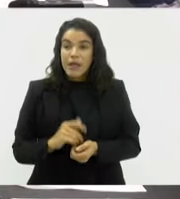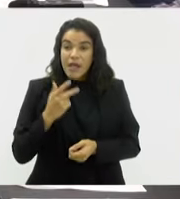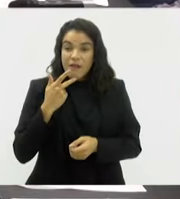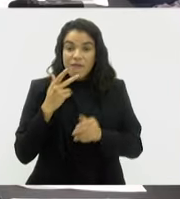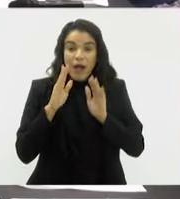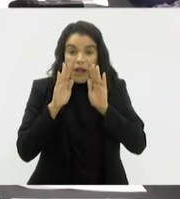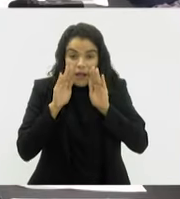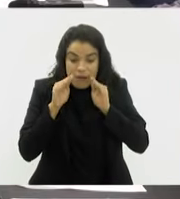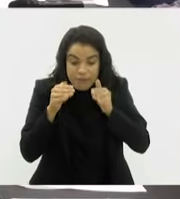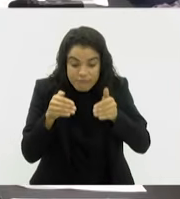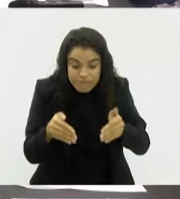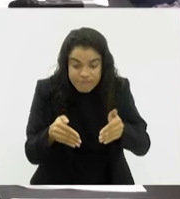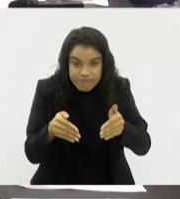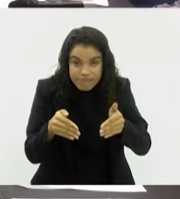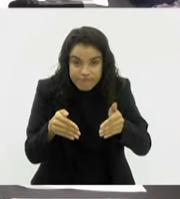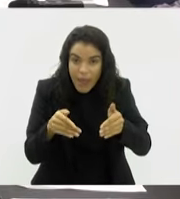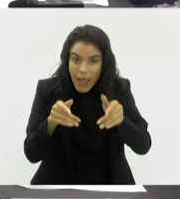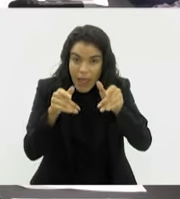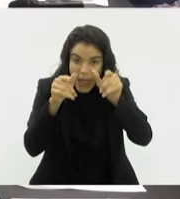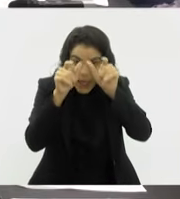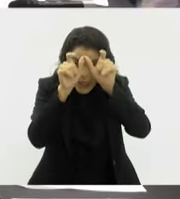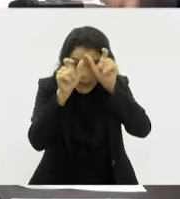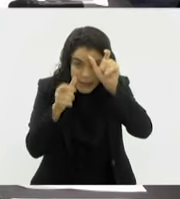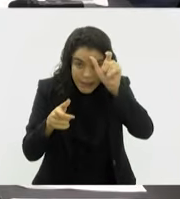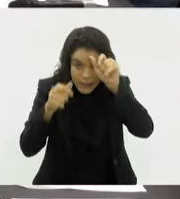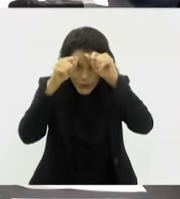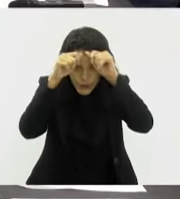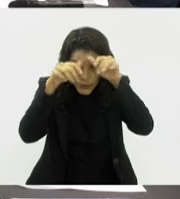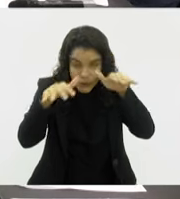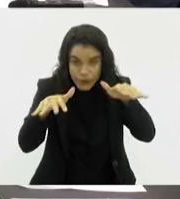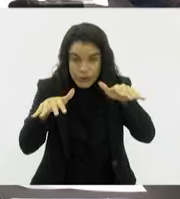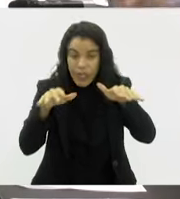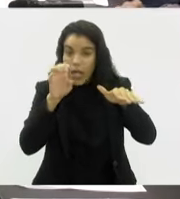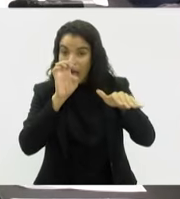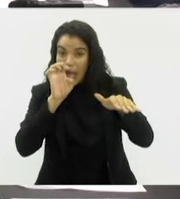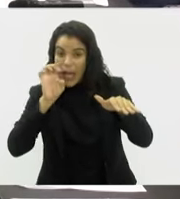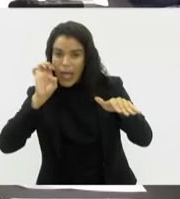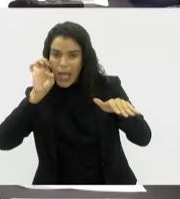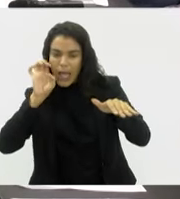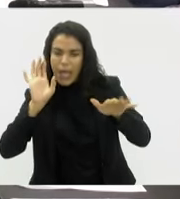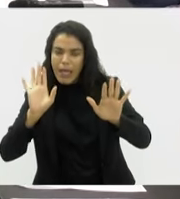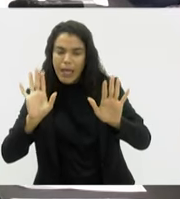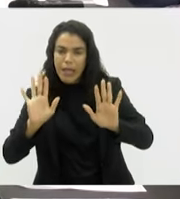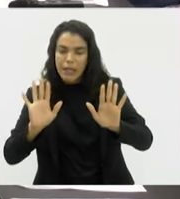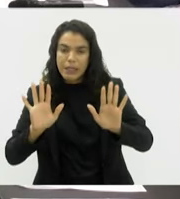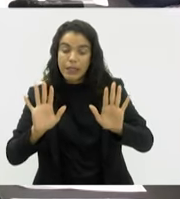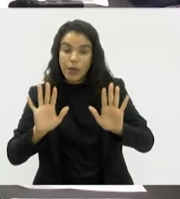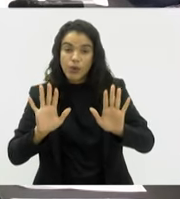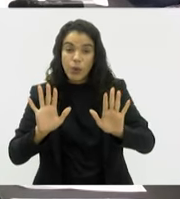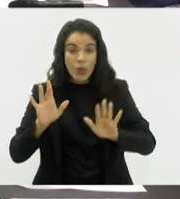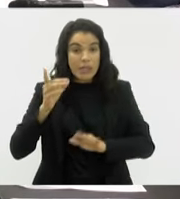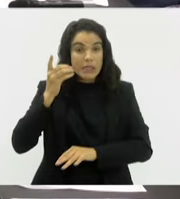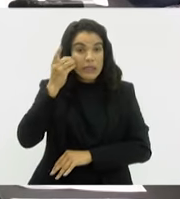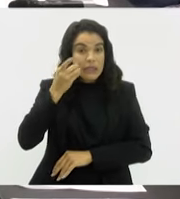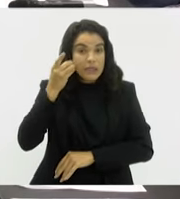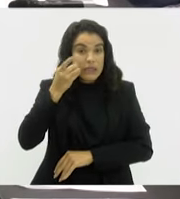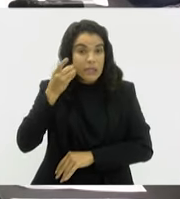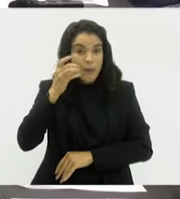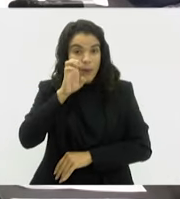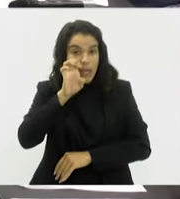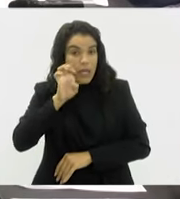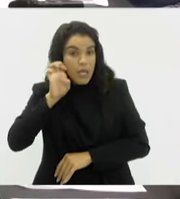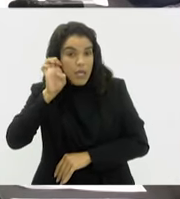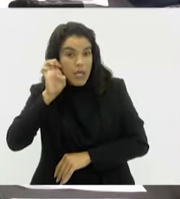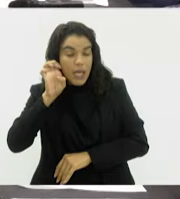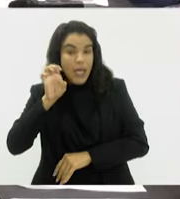que é para transtorno autista. Sim. E o da deputada Élica é mais amplo, para as mães. Não. A da deputada Élica